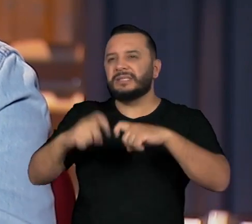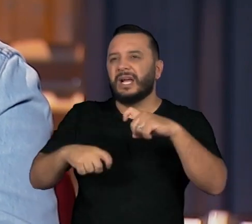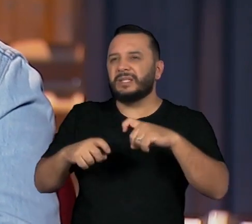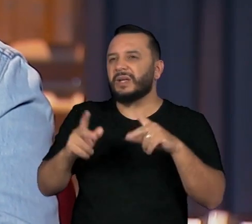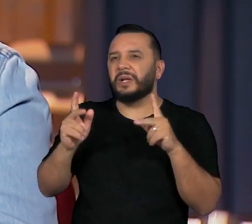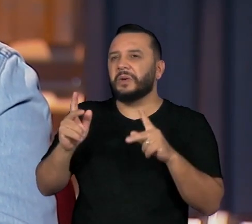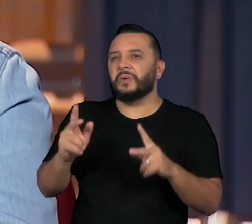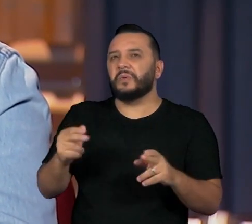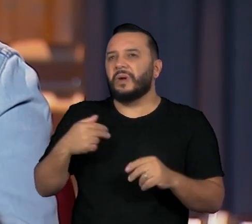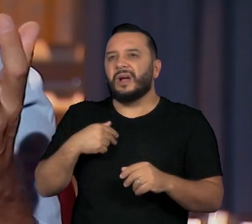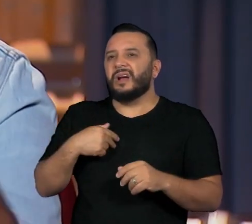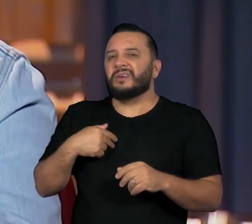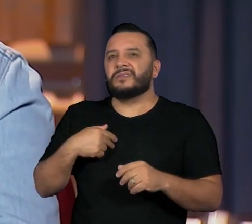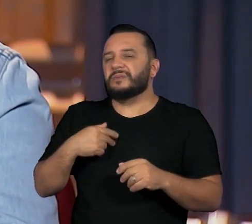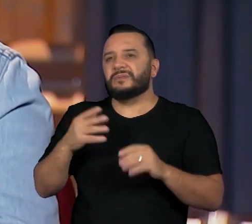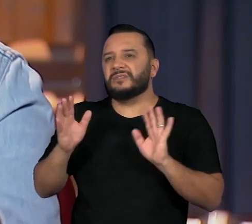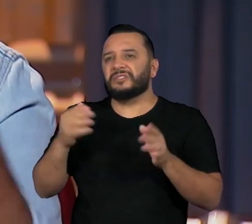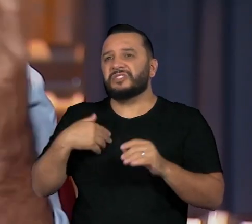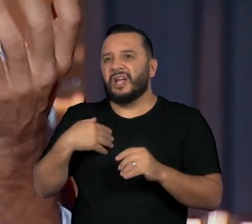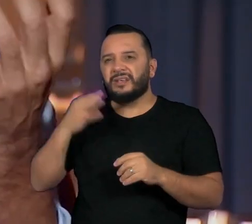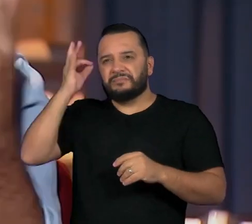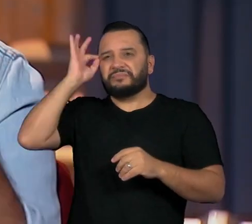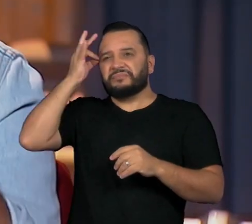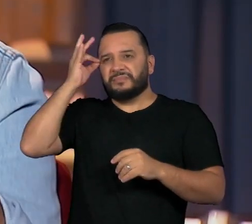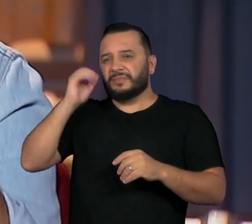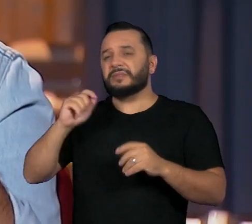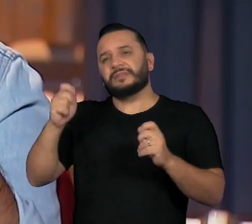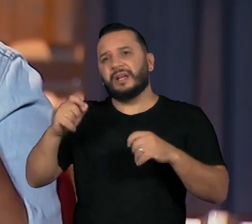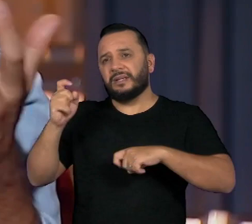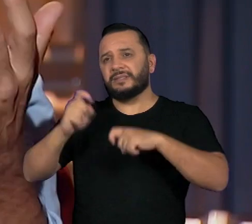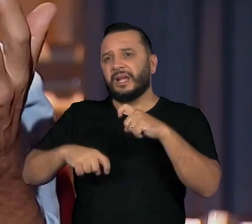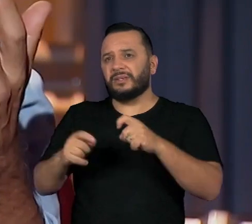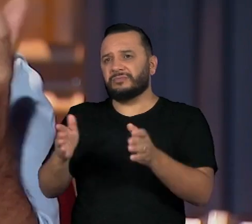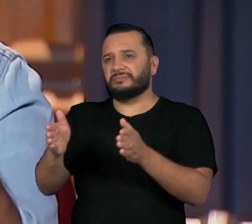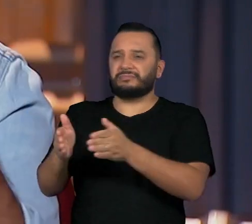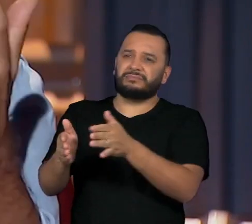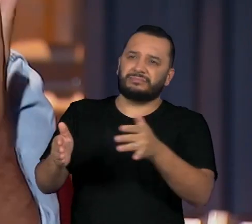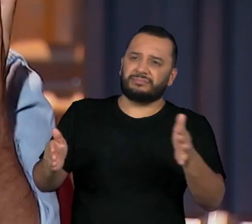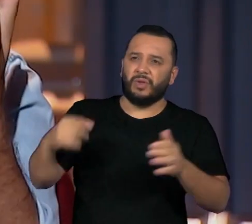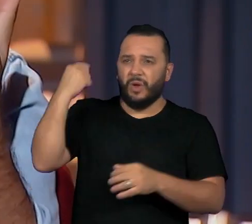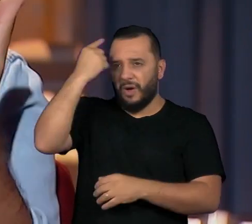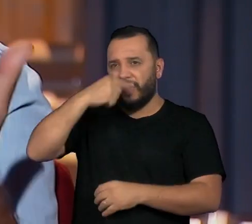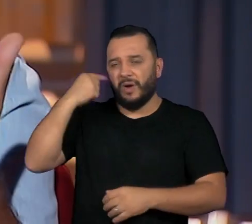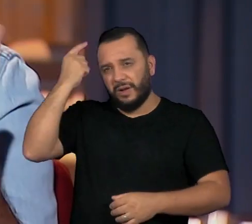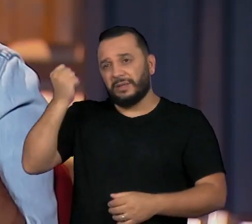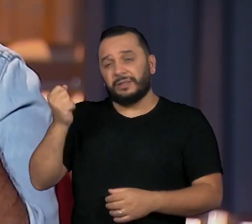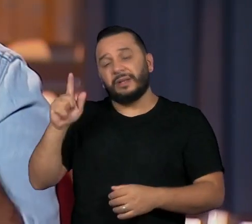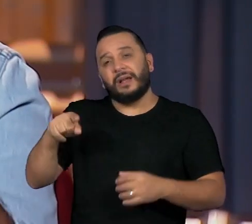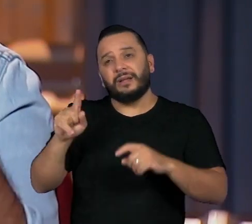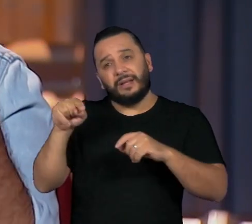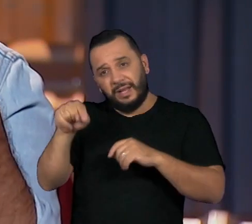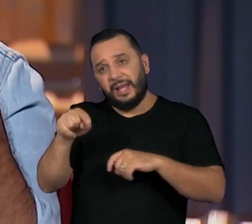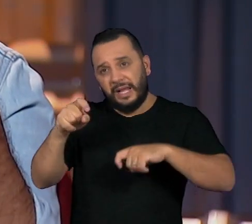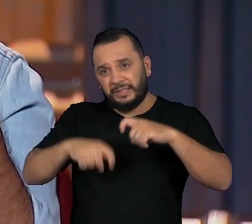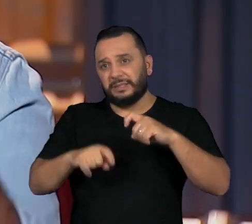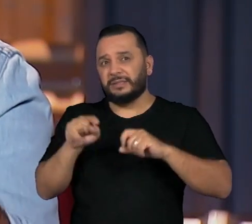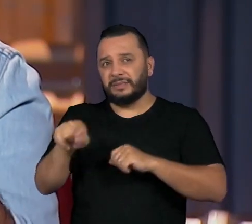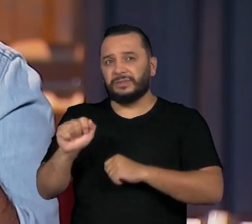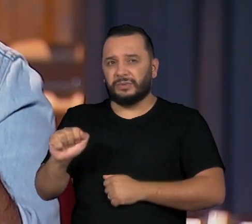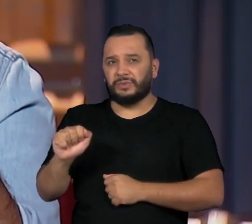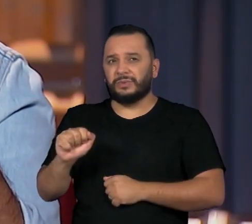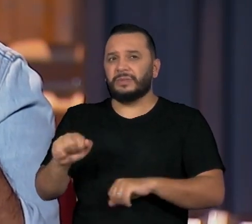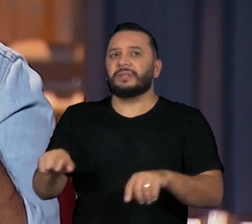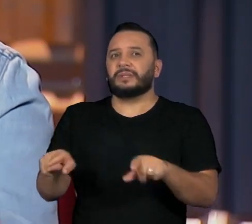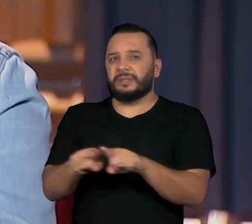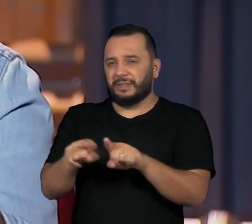como que um espirro, quando, na verdade, ele pode ser prolongado por muitas horas. O sexo tântrico é sobre isso, sobre o encontro, a